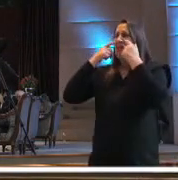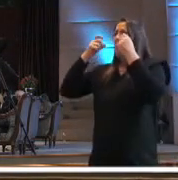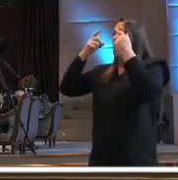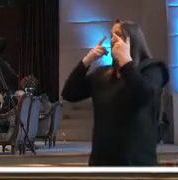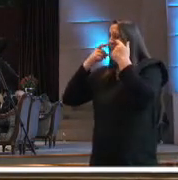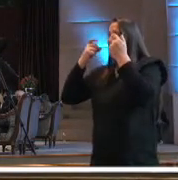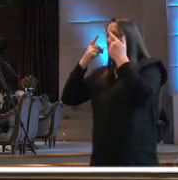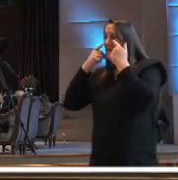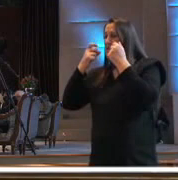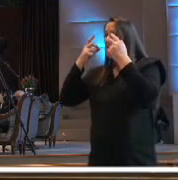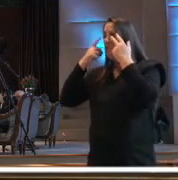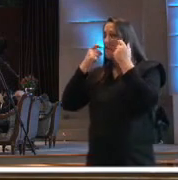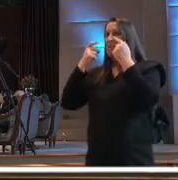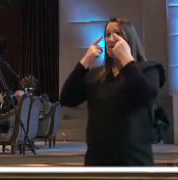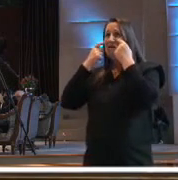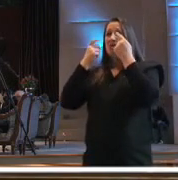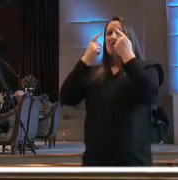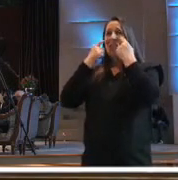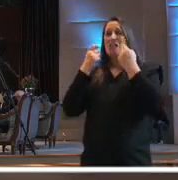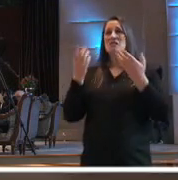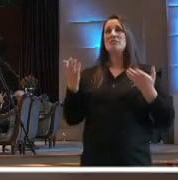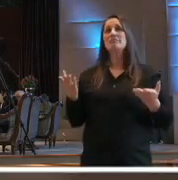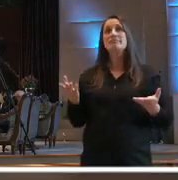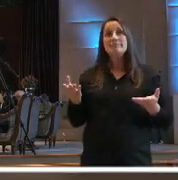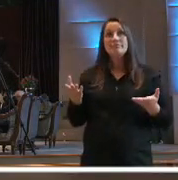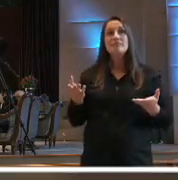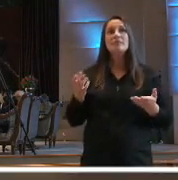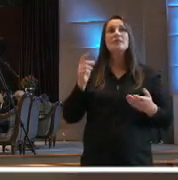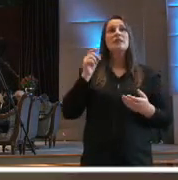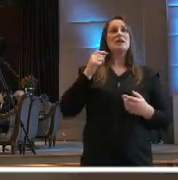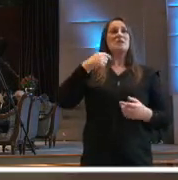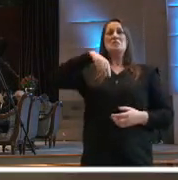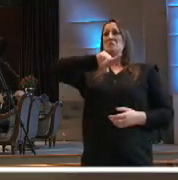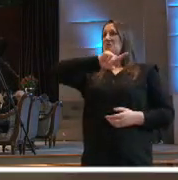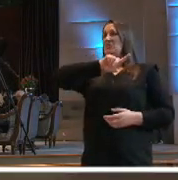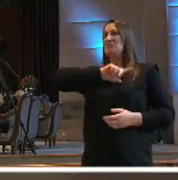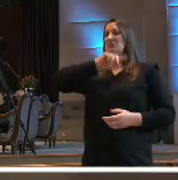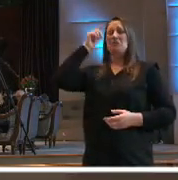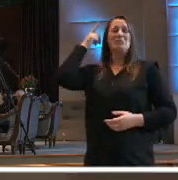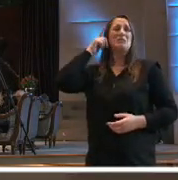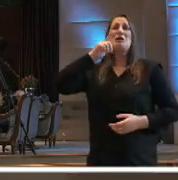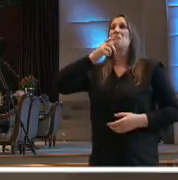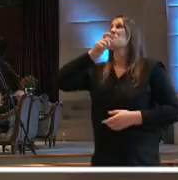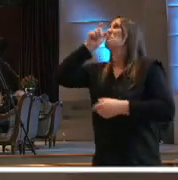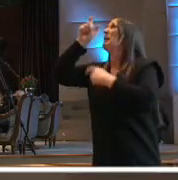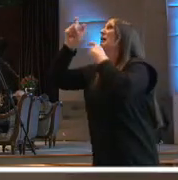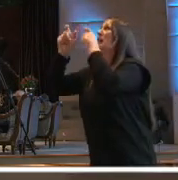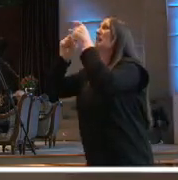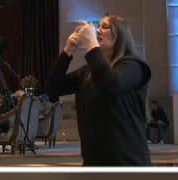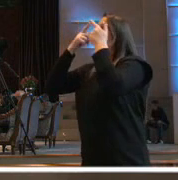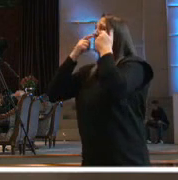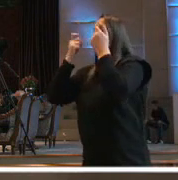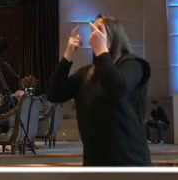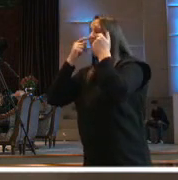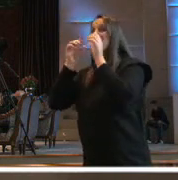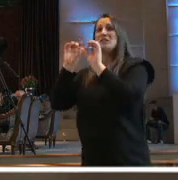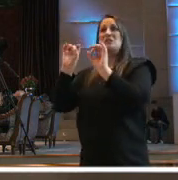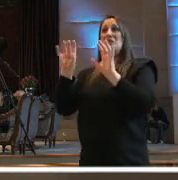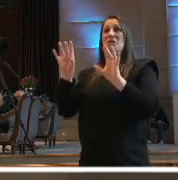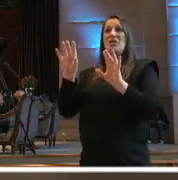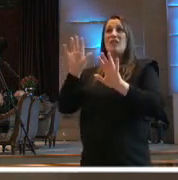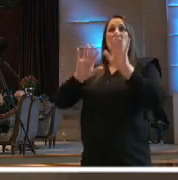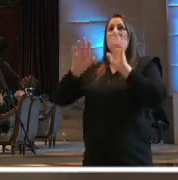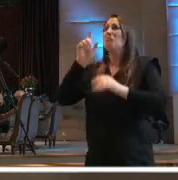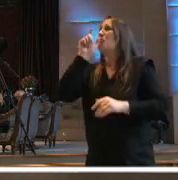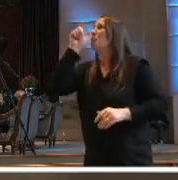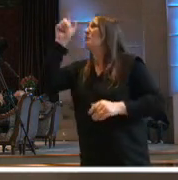de Deus, está gemendo, que a gente não consegue articular palavras, porque quando a gente está chorando muito não dá para